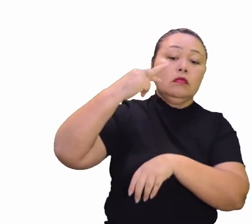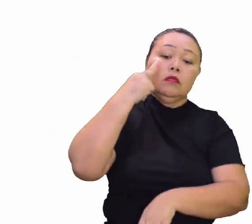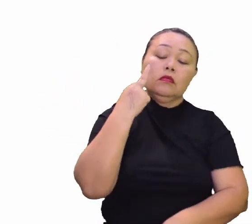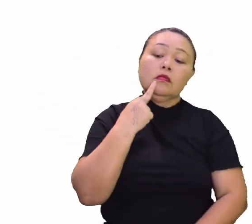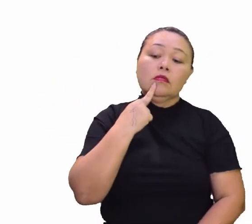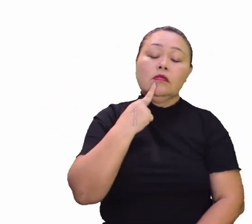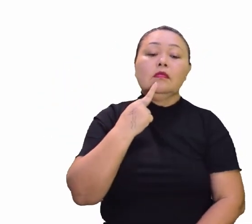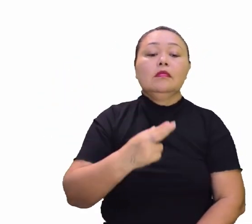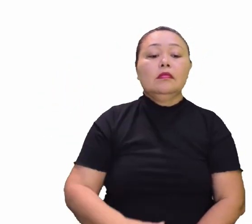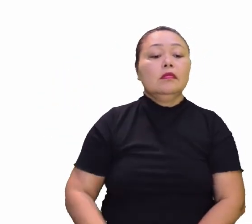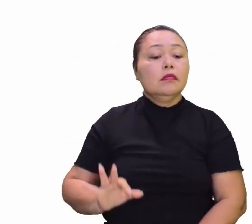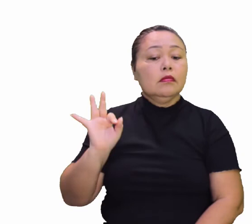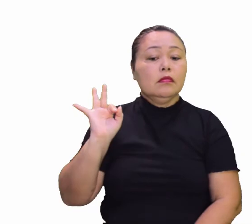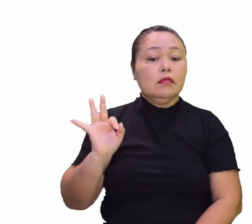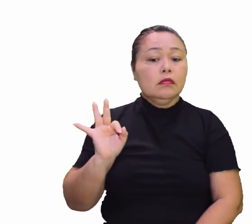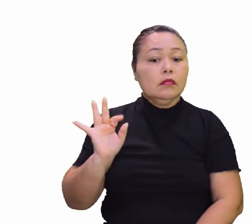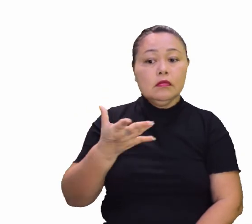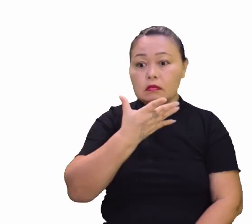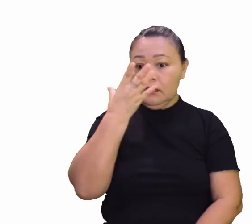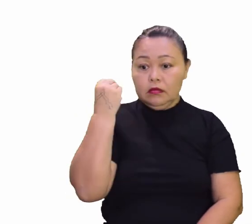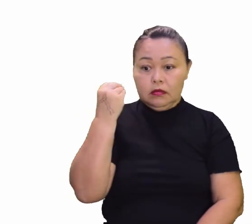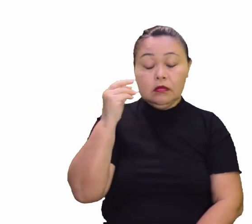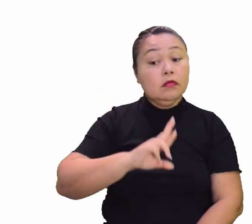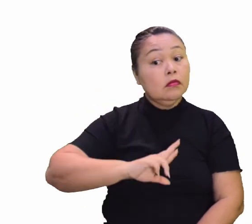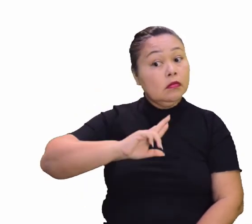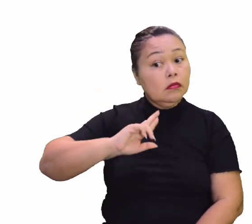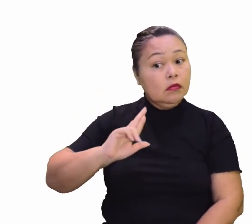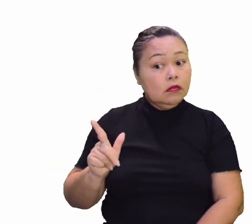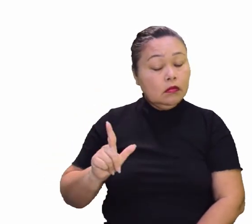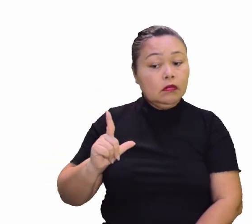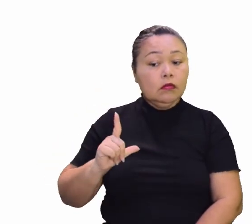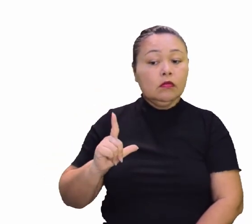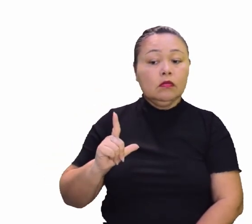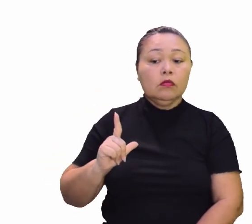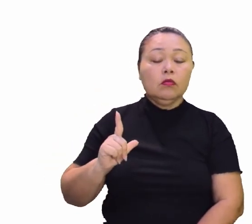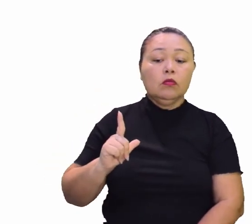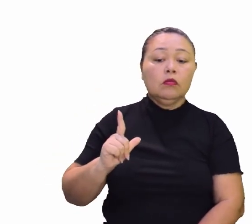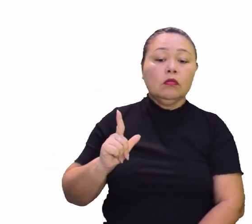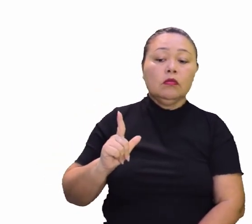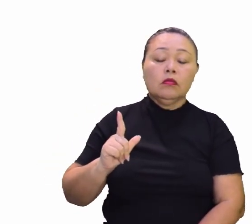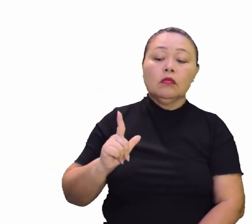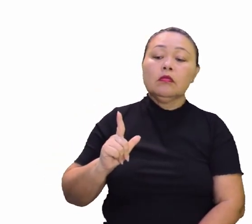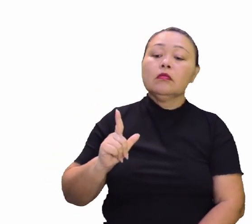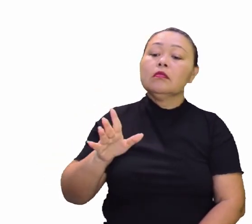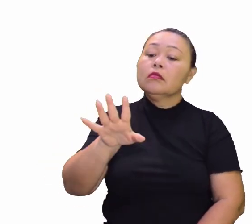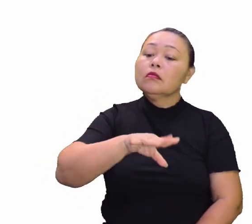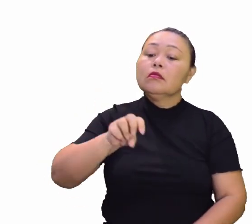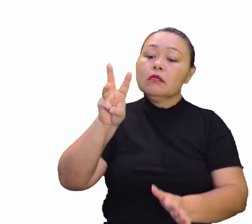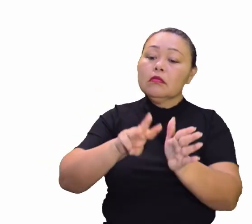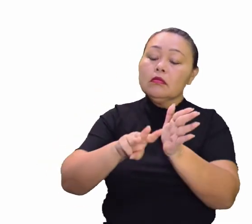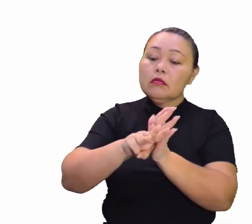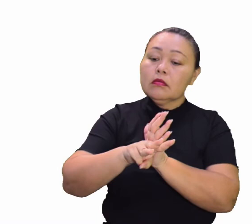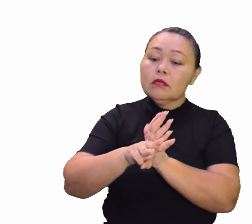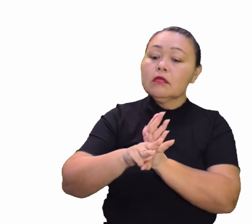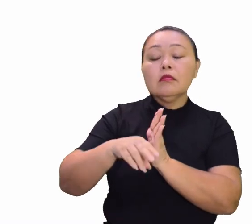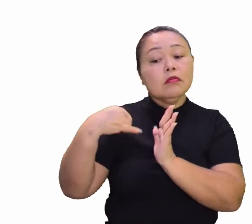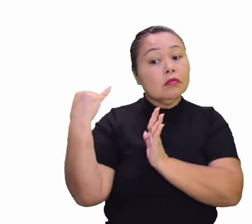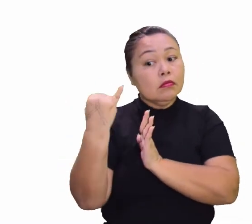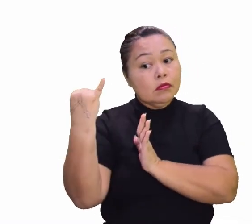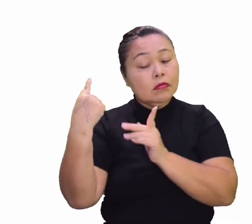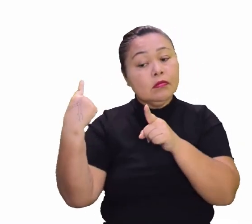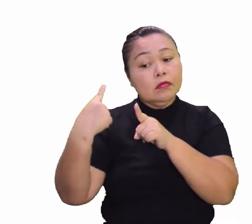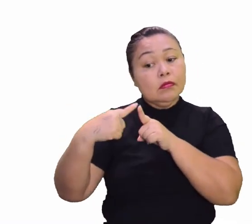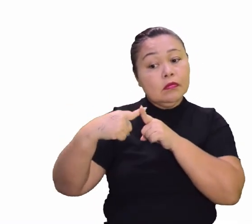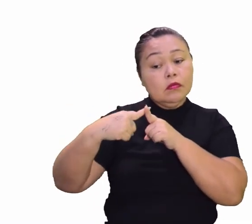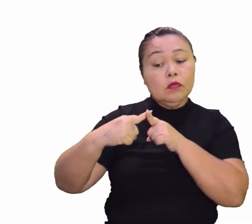estado de Rondônia. Exato. Não esqueça isso, é diferente. A bacia do Rio Madeira, ela tem uma importância muito grande